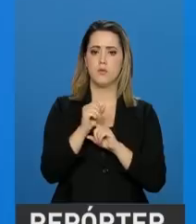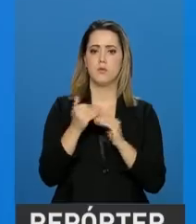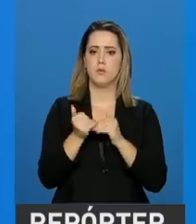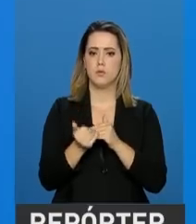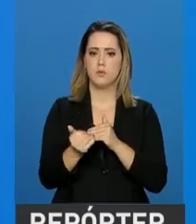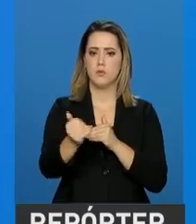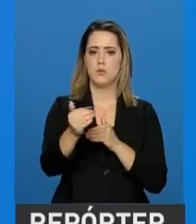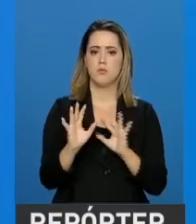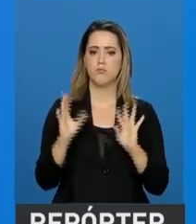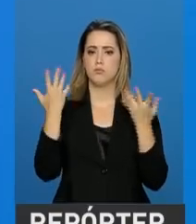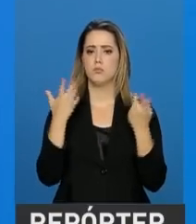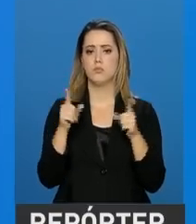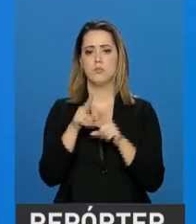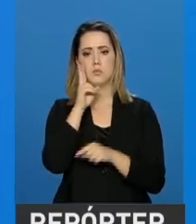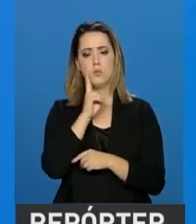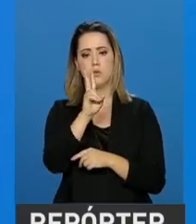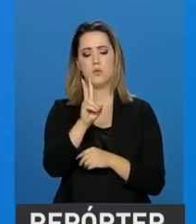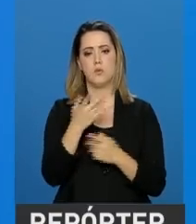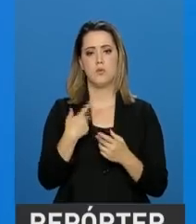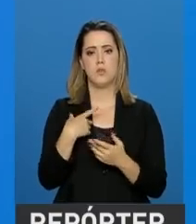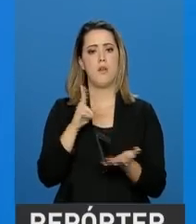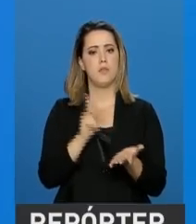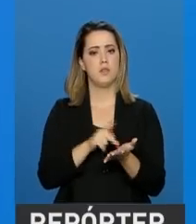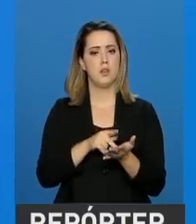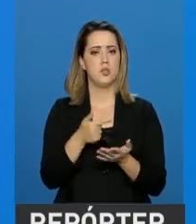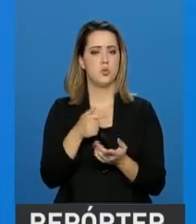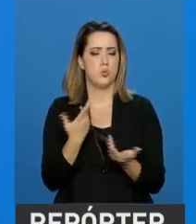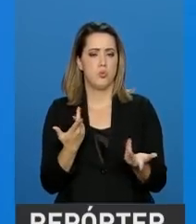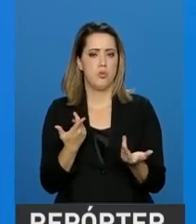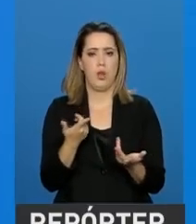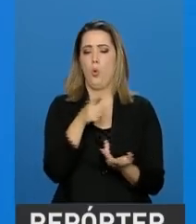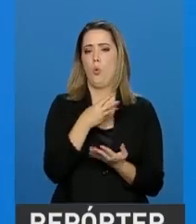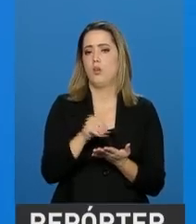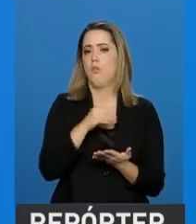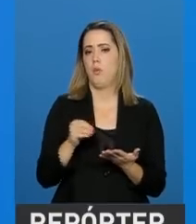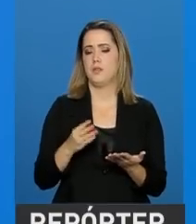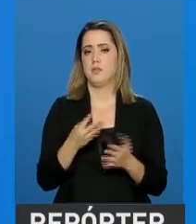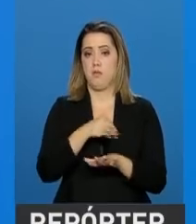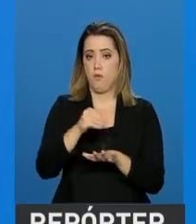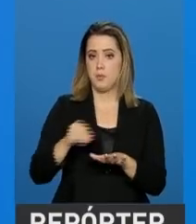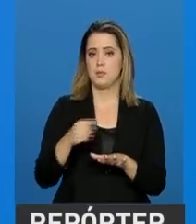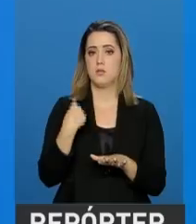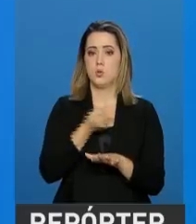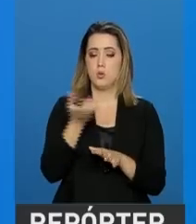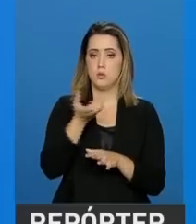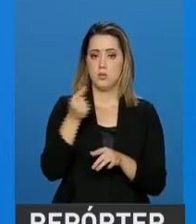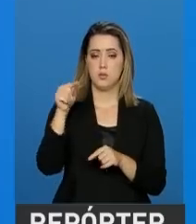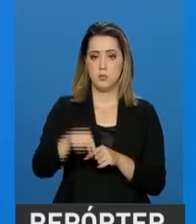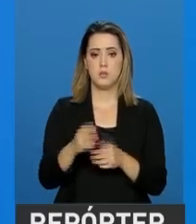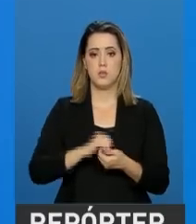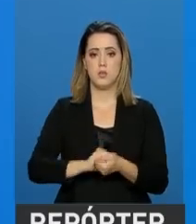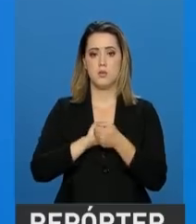começa a comemorar e ver contrafatos não há argumentos portanto nós queremos aqui